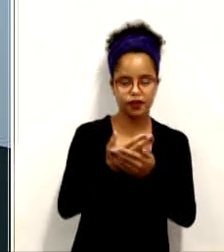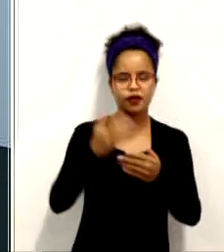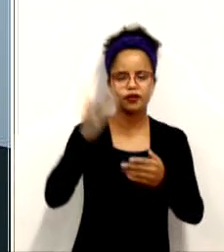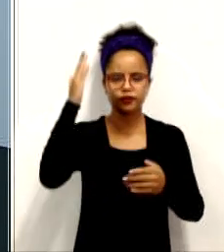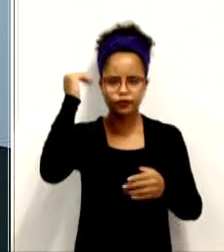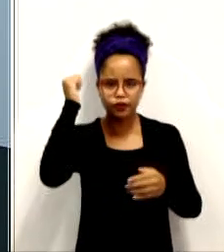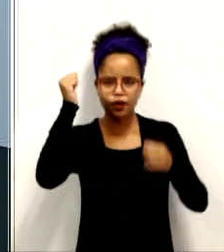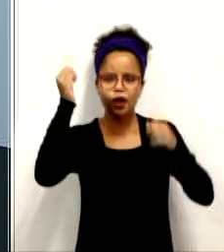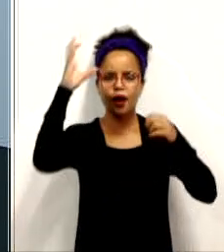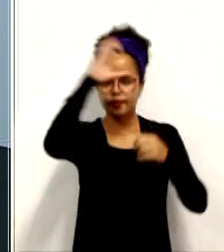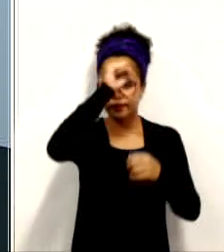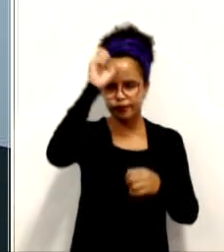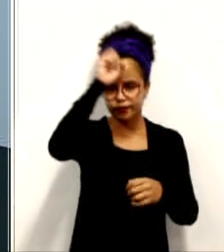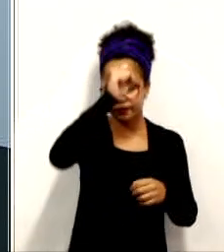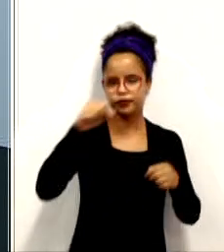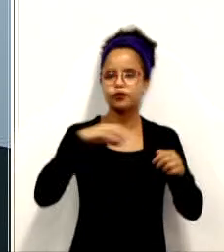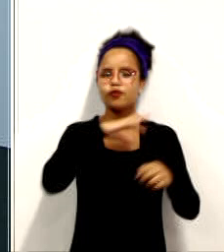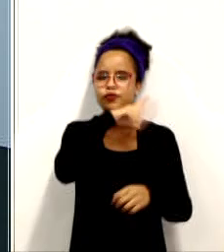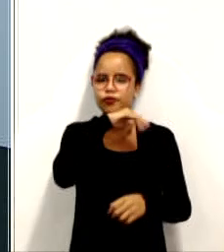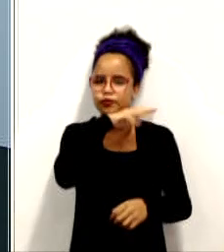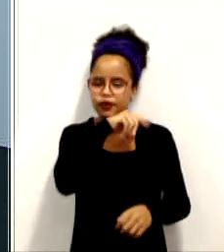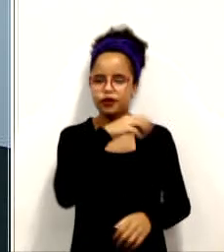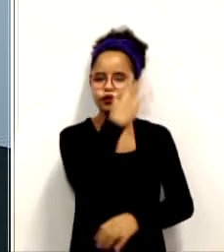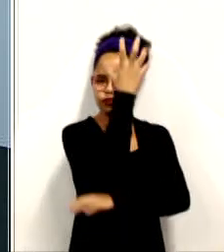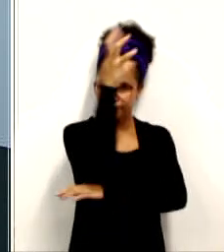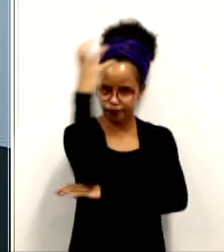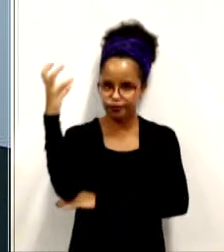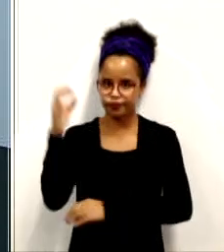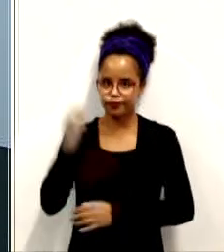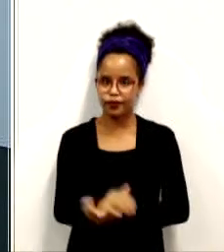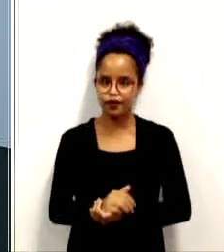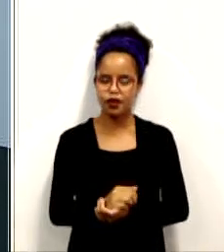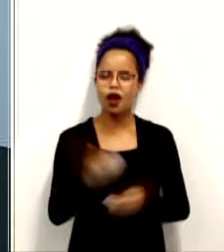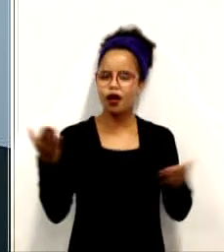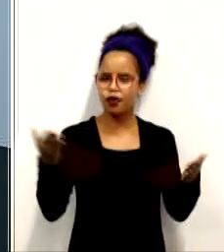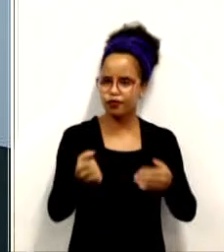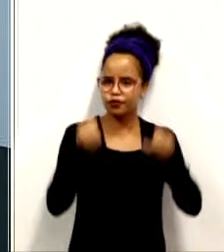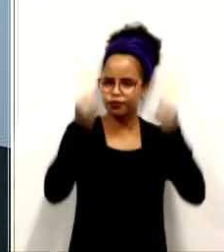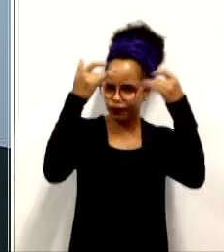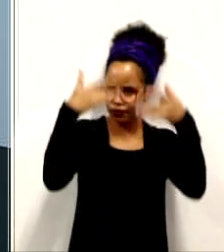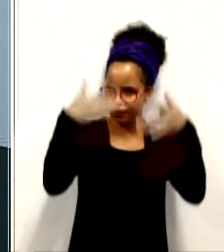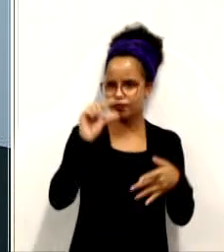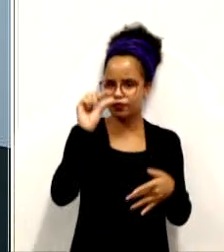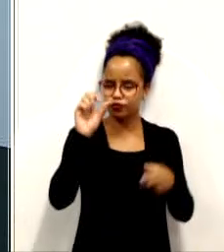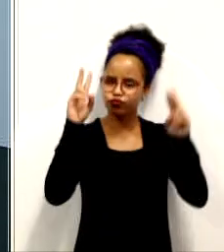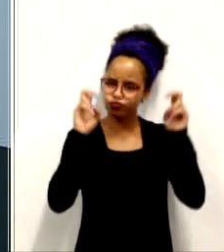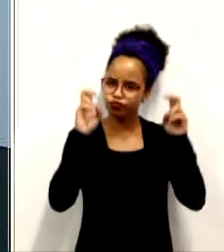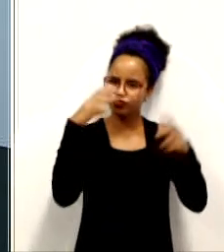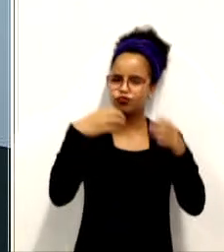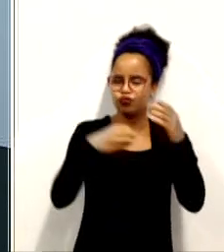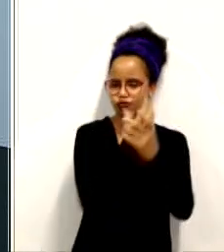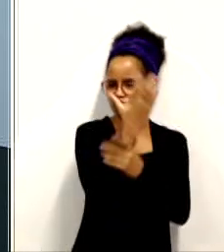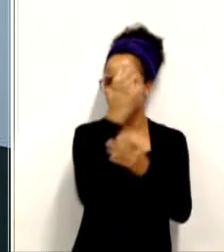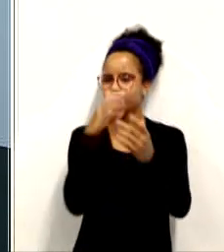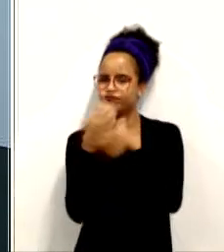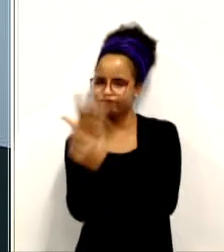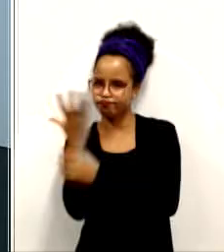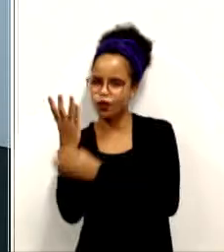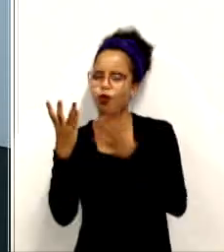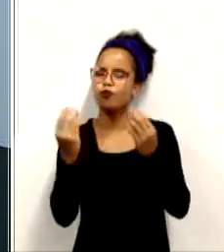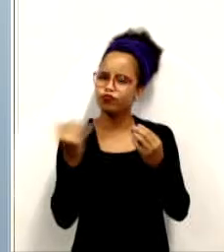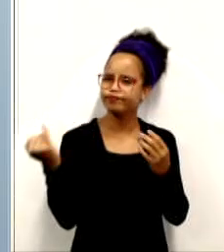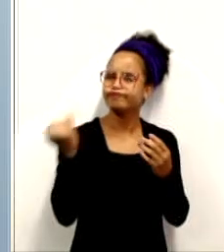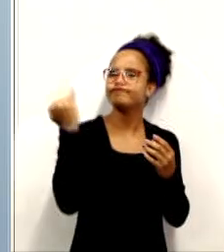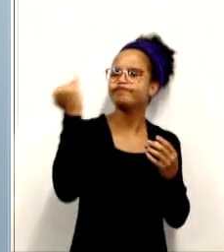ambiente. Vamos falar um pouquinho dessas plantinhas, não é? Essas plantas que foram tão importantes nesse período de